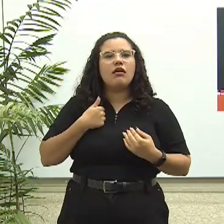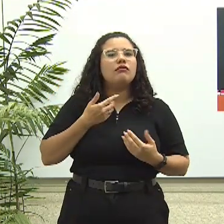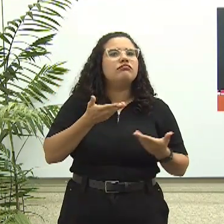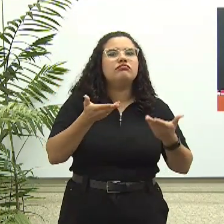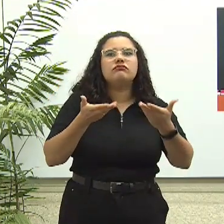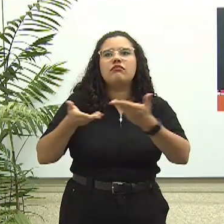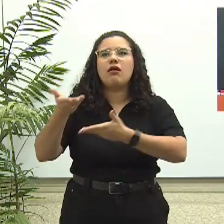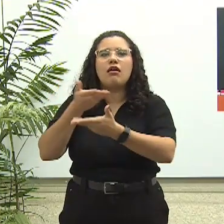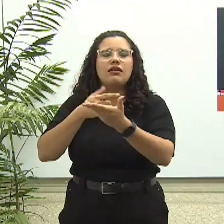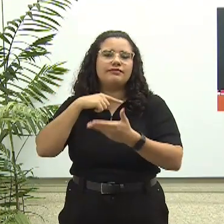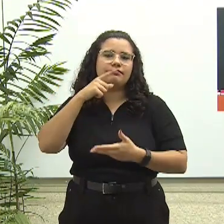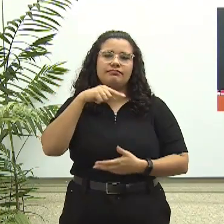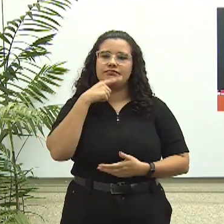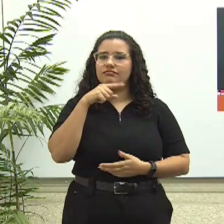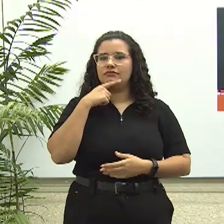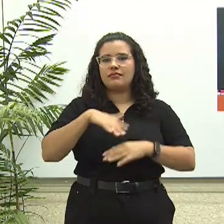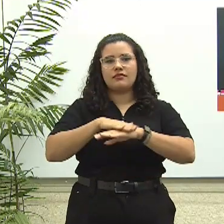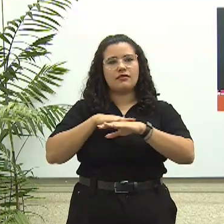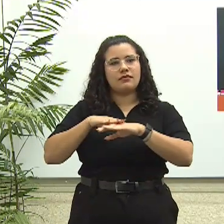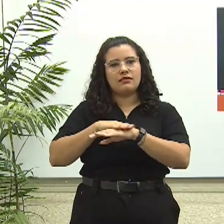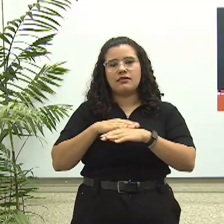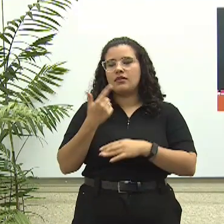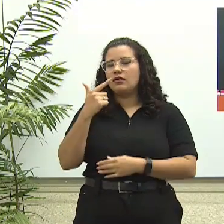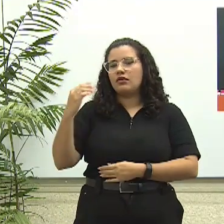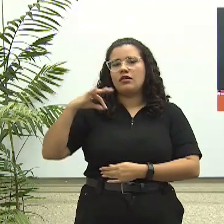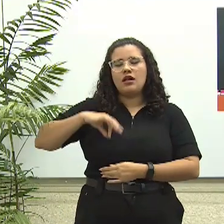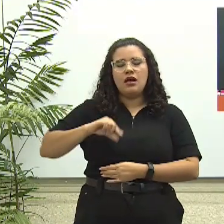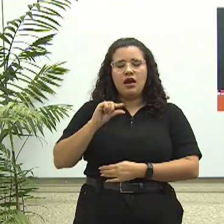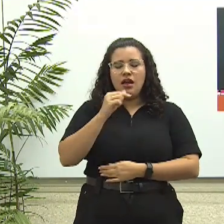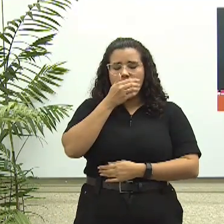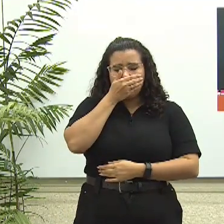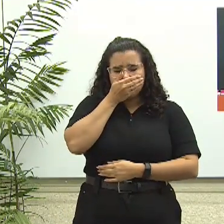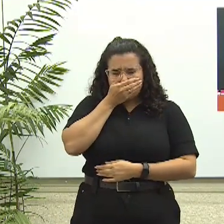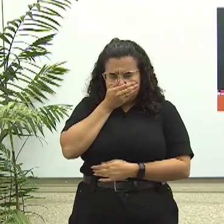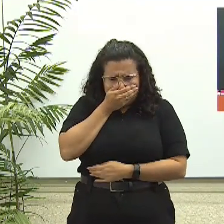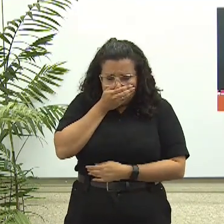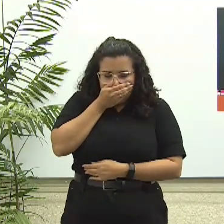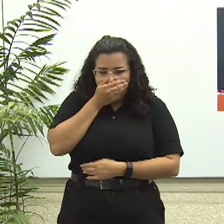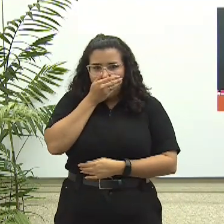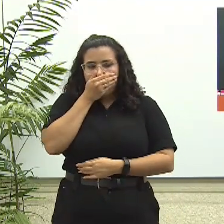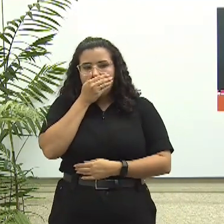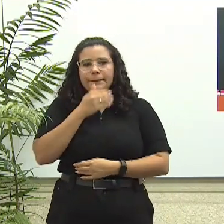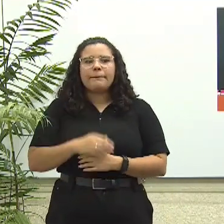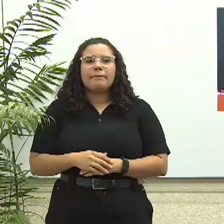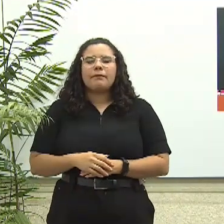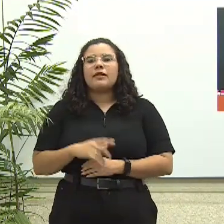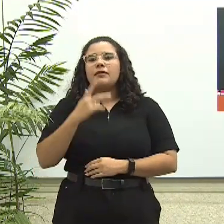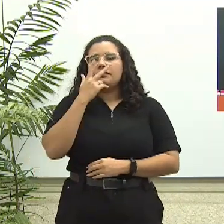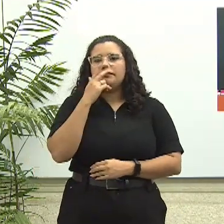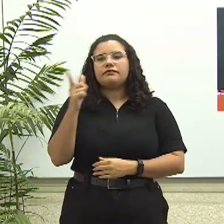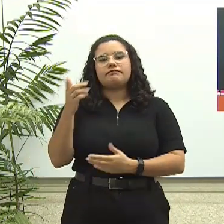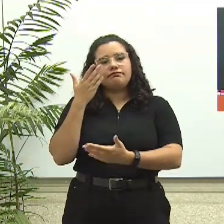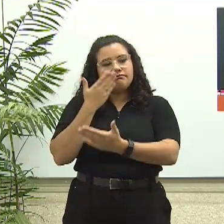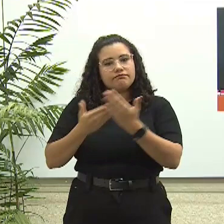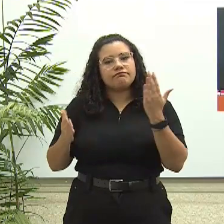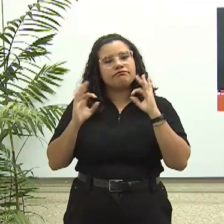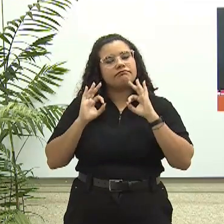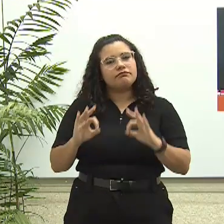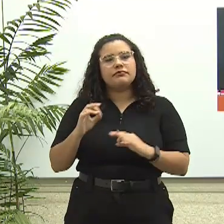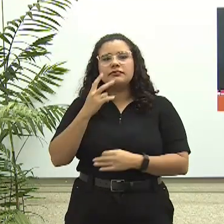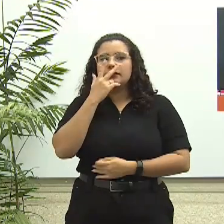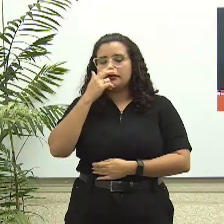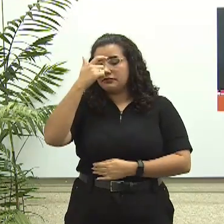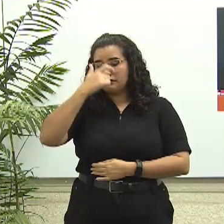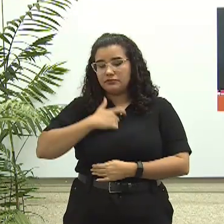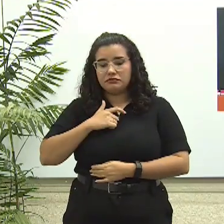esse não vai nem ter alguém ganhando uma verbin esse vai ser engolido mesmo é o professor lá que já tinha morrido e continua